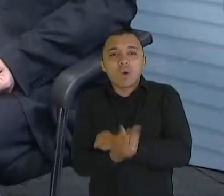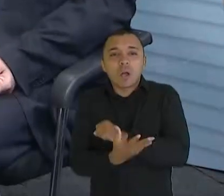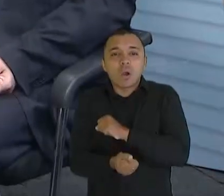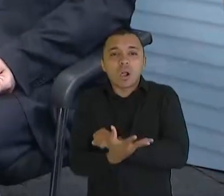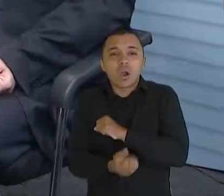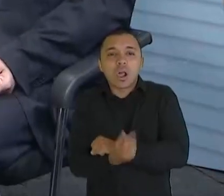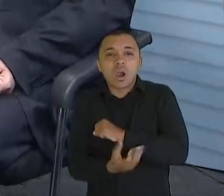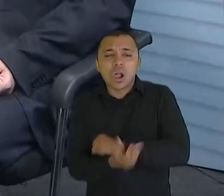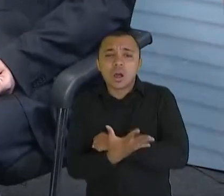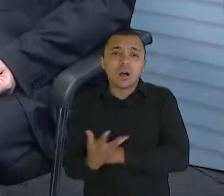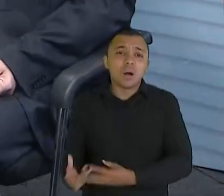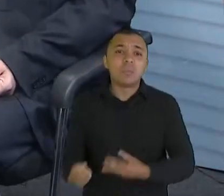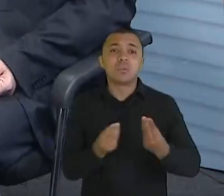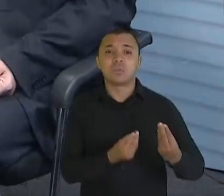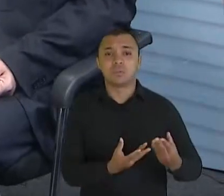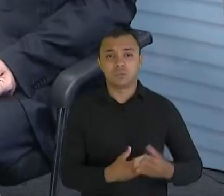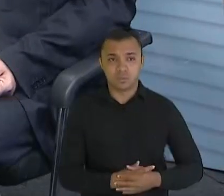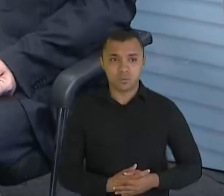exemplo,